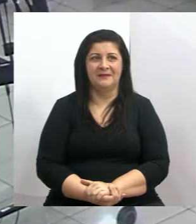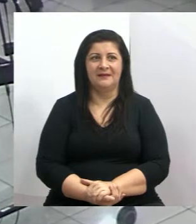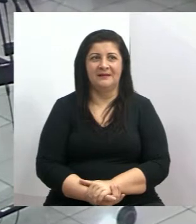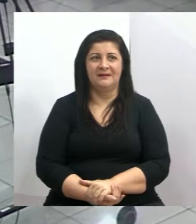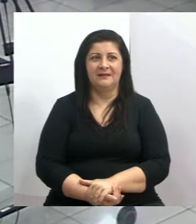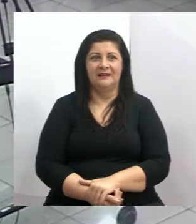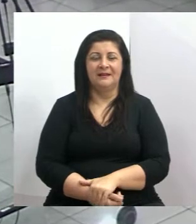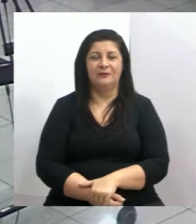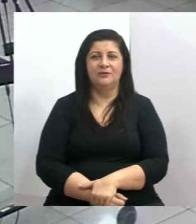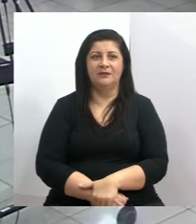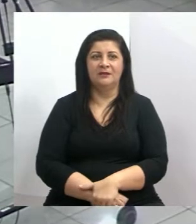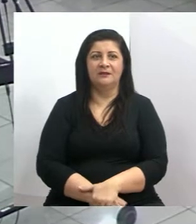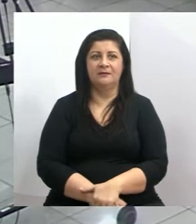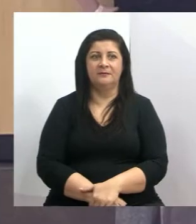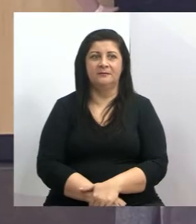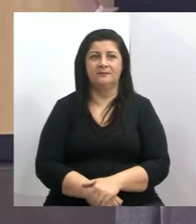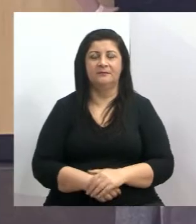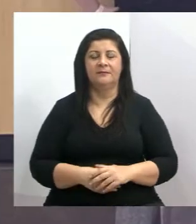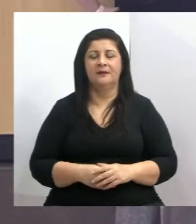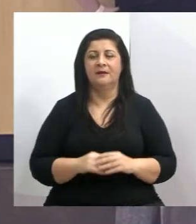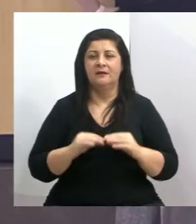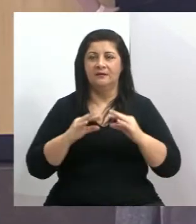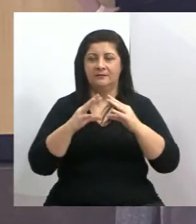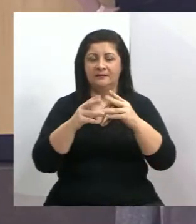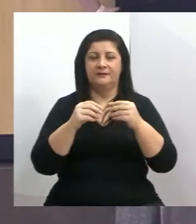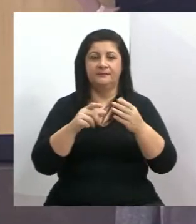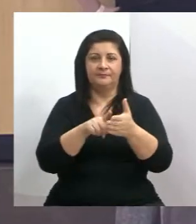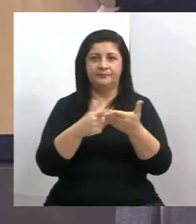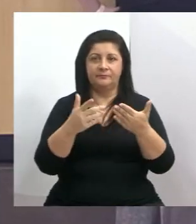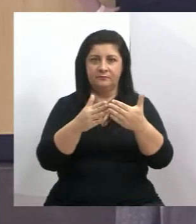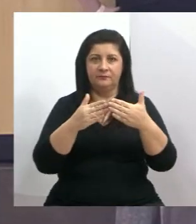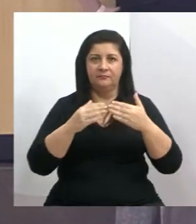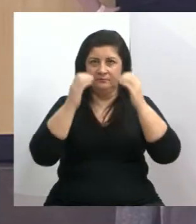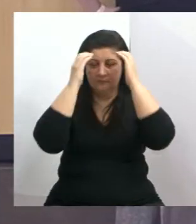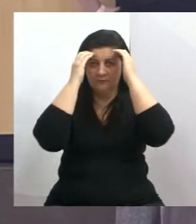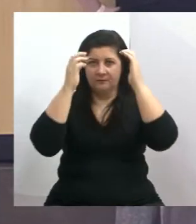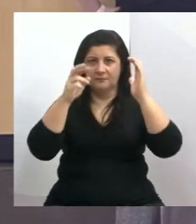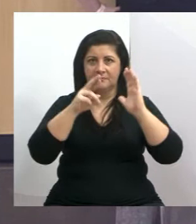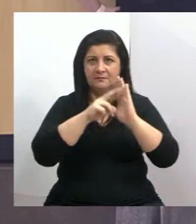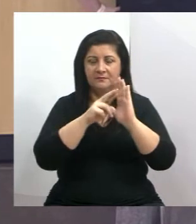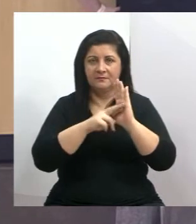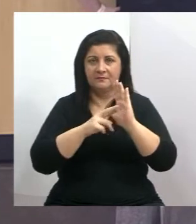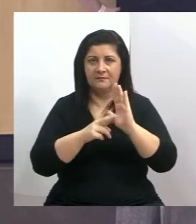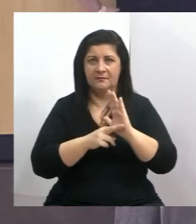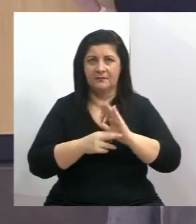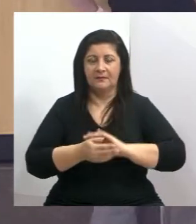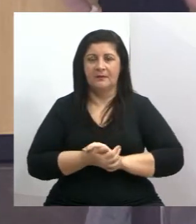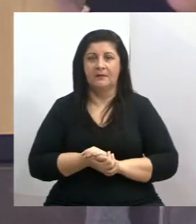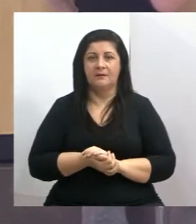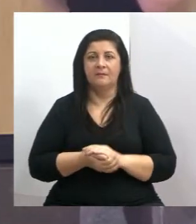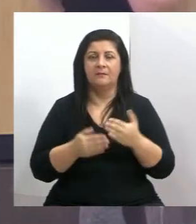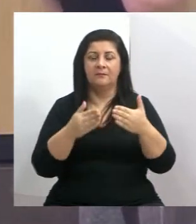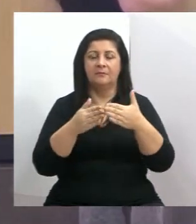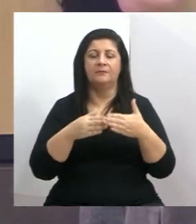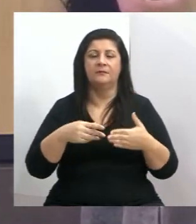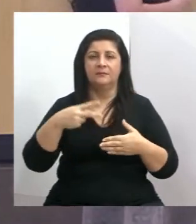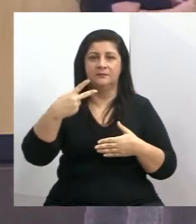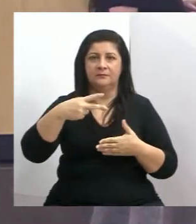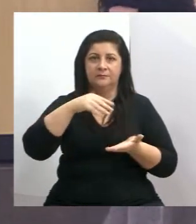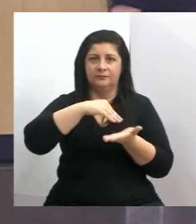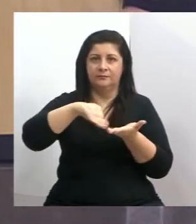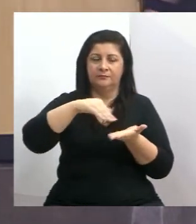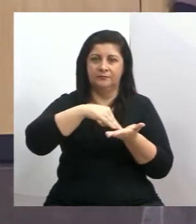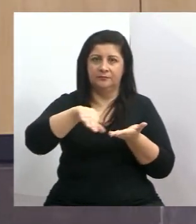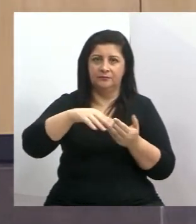e os requerimentos foram apreciados na forma regimental e solicitar ao segundo-secretário